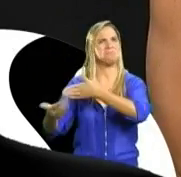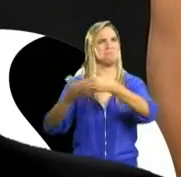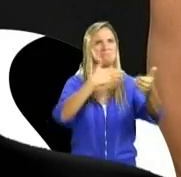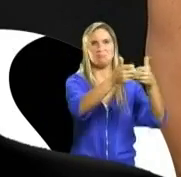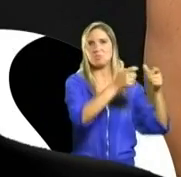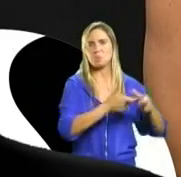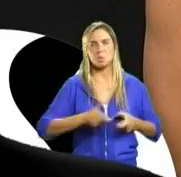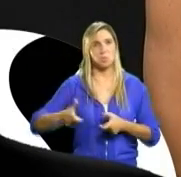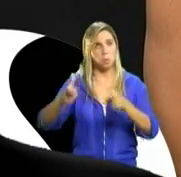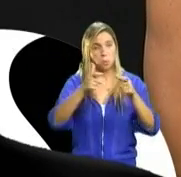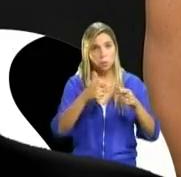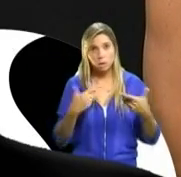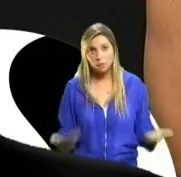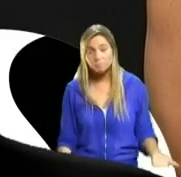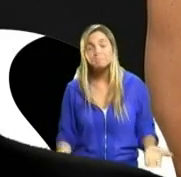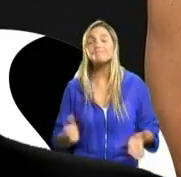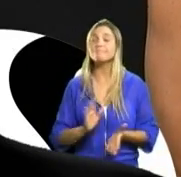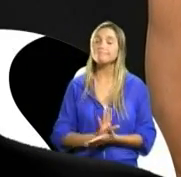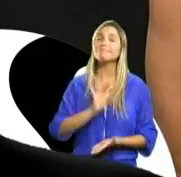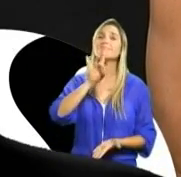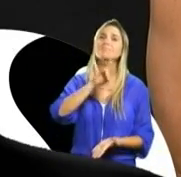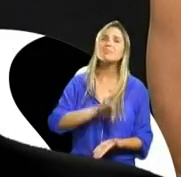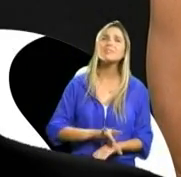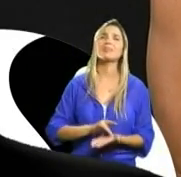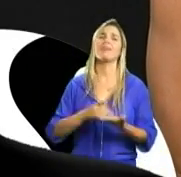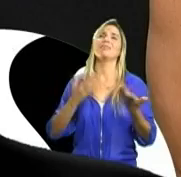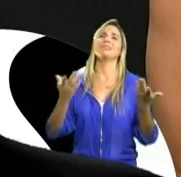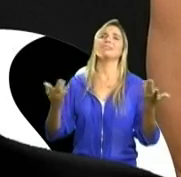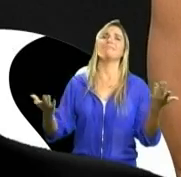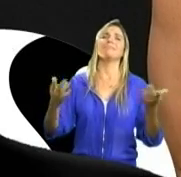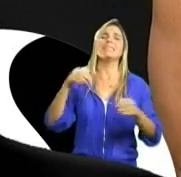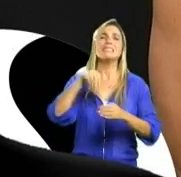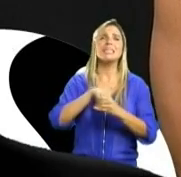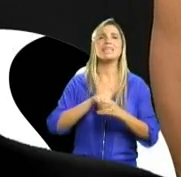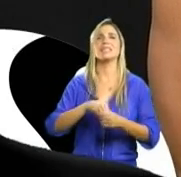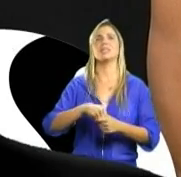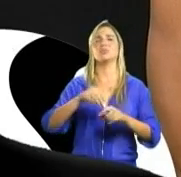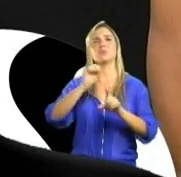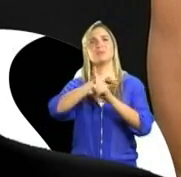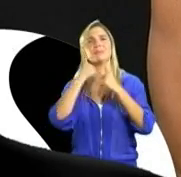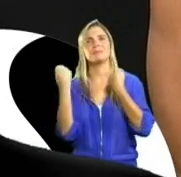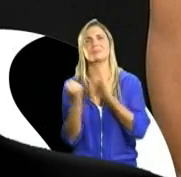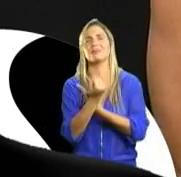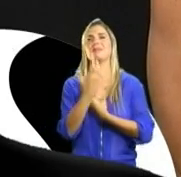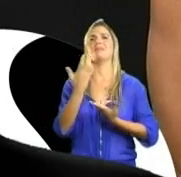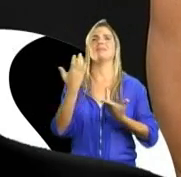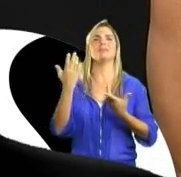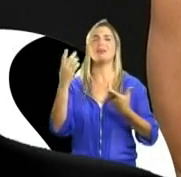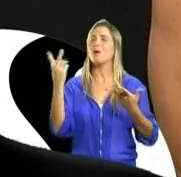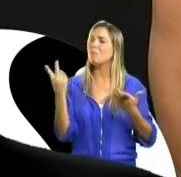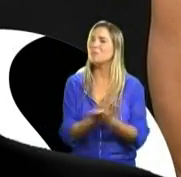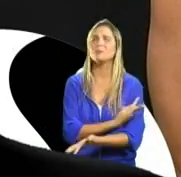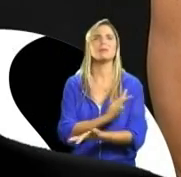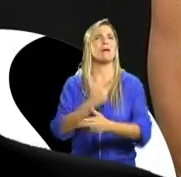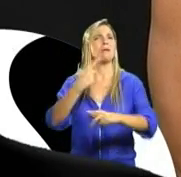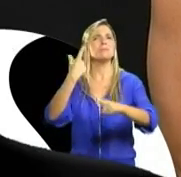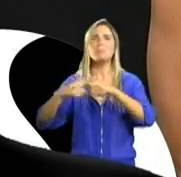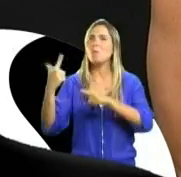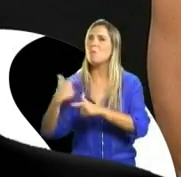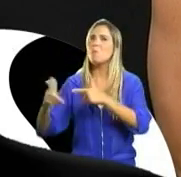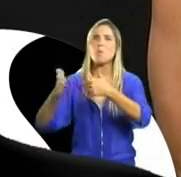deixar de falar. As iniquidades sociais são fatores? São fatores. Como qualquer outra injustiça, ela é fator